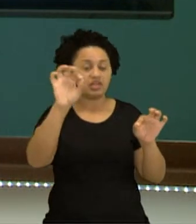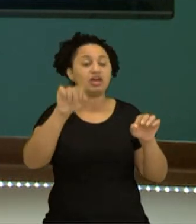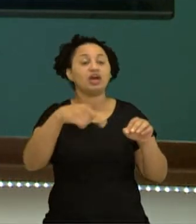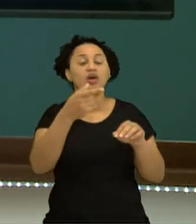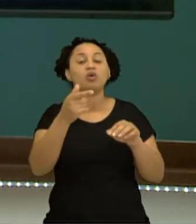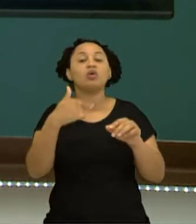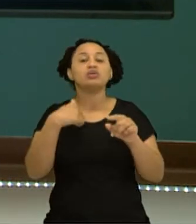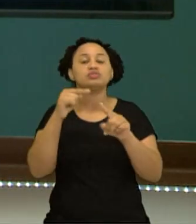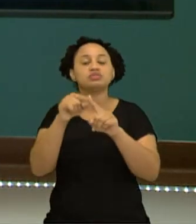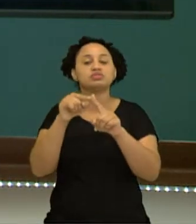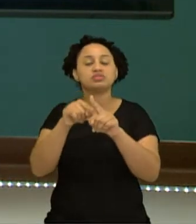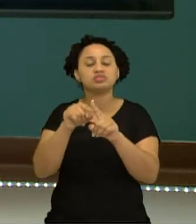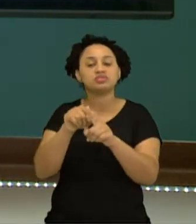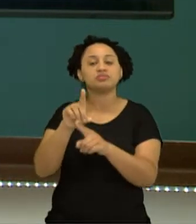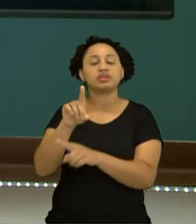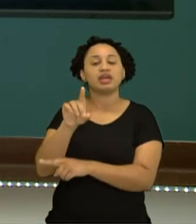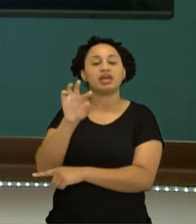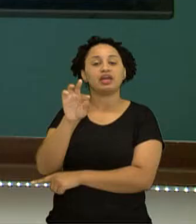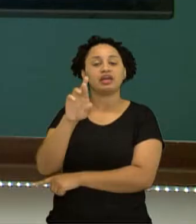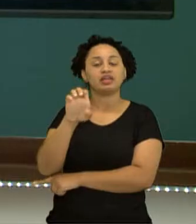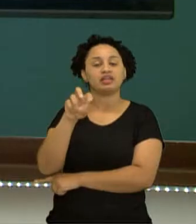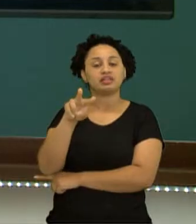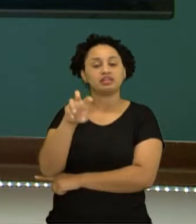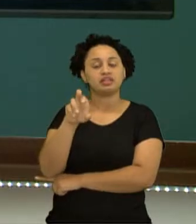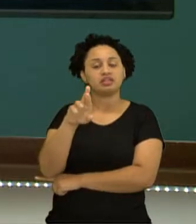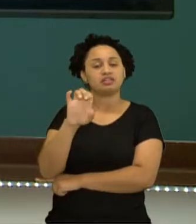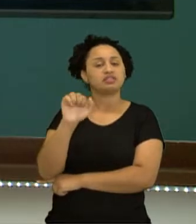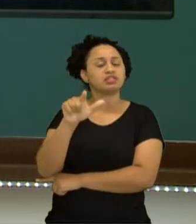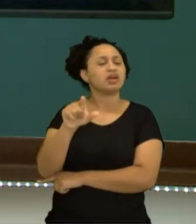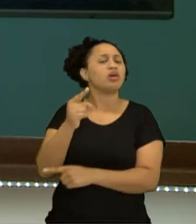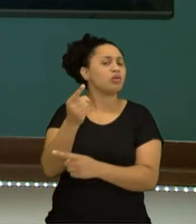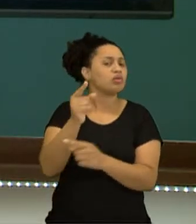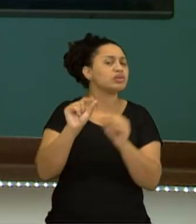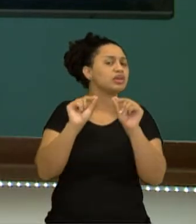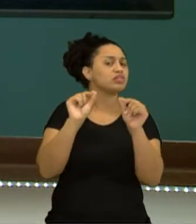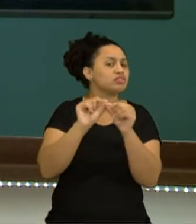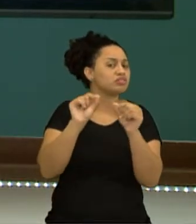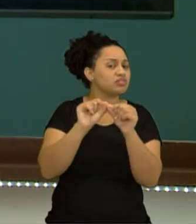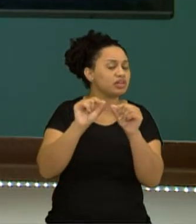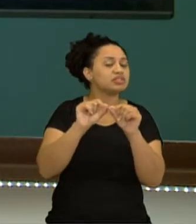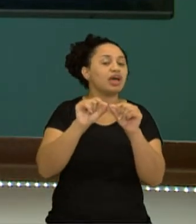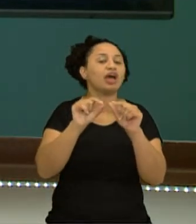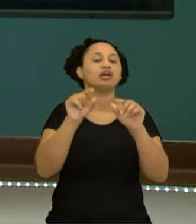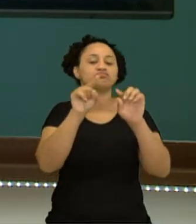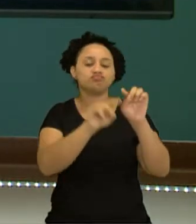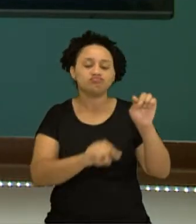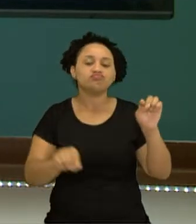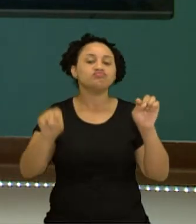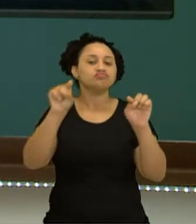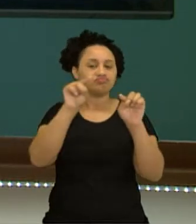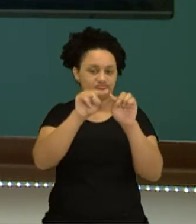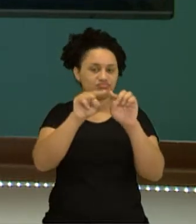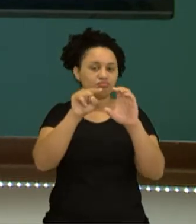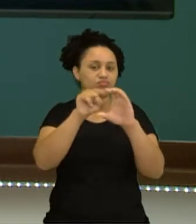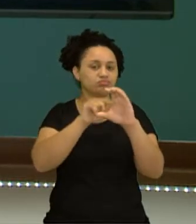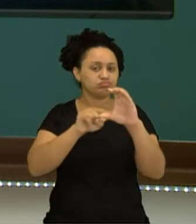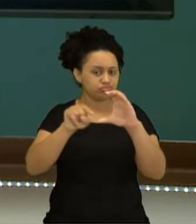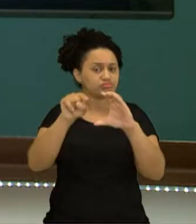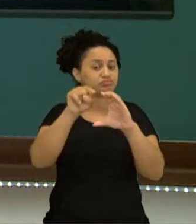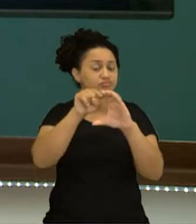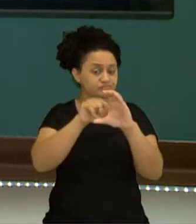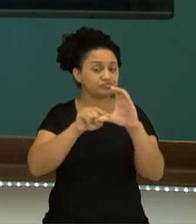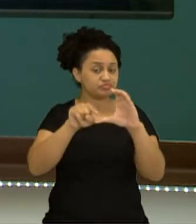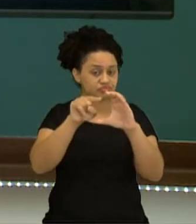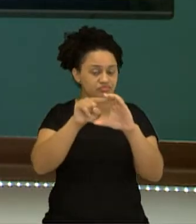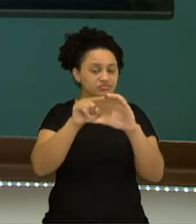secção transversal, que na secção transversal, qual é a figura mesmo que forma? um círculo, na secção meridiana